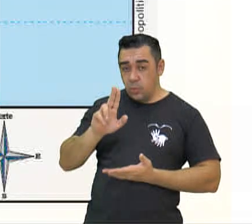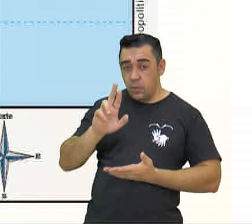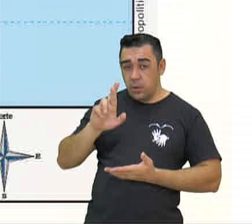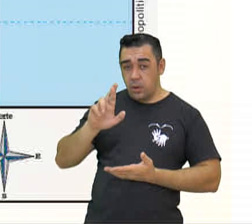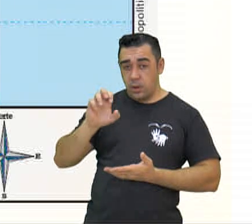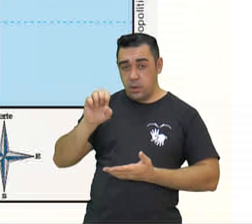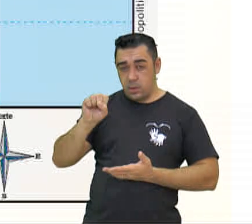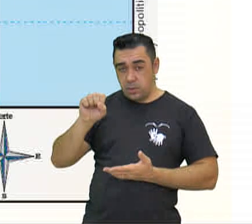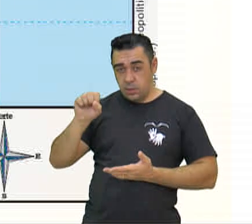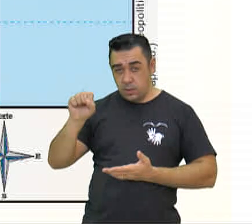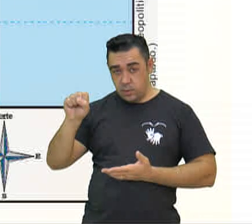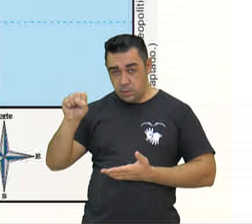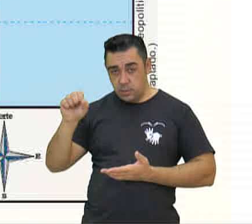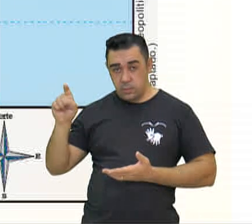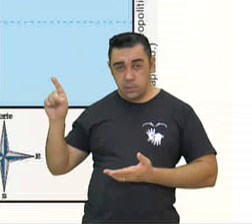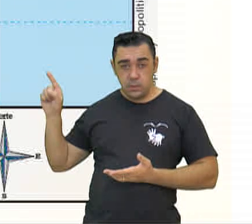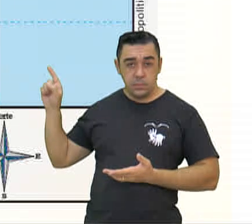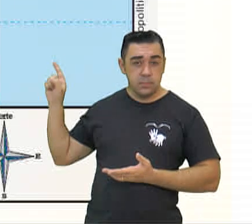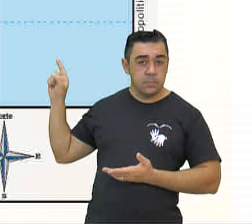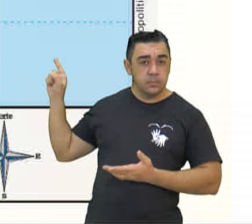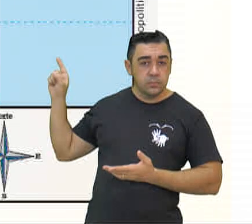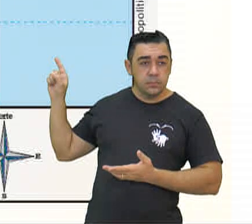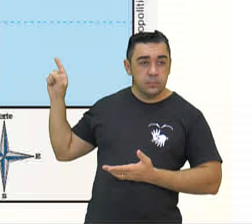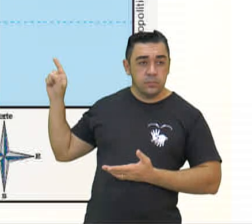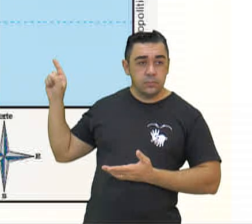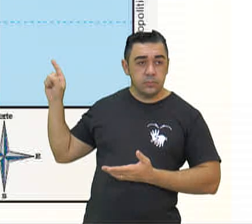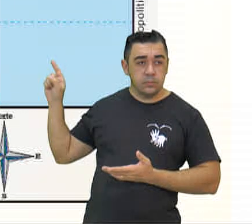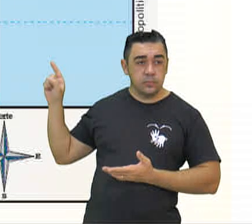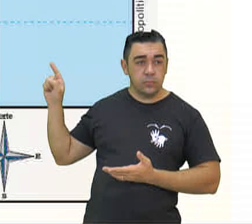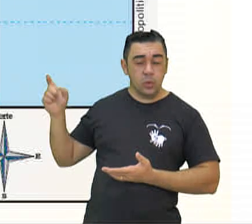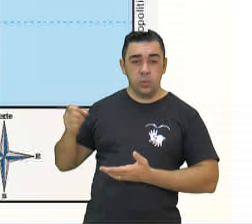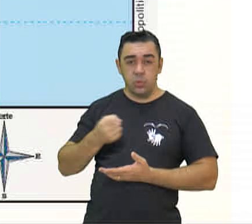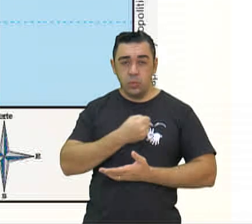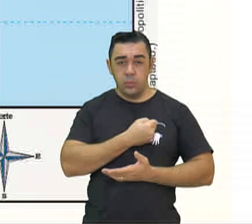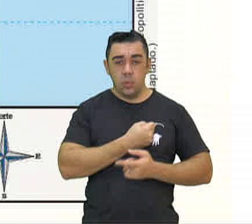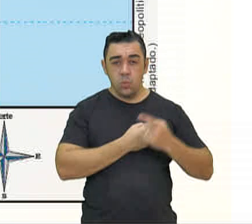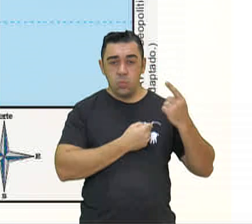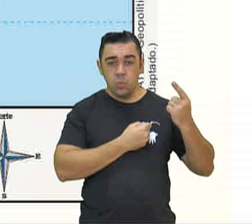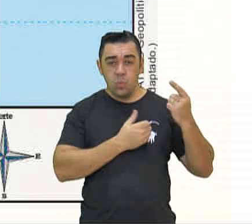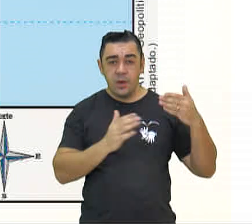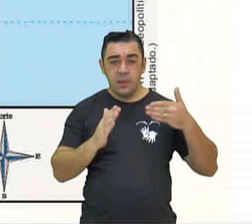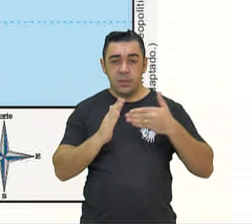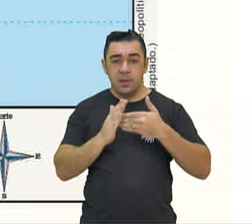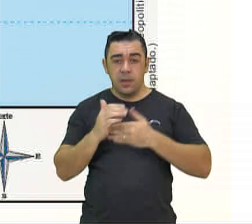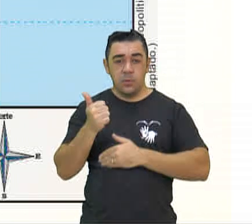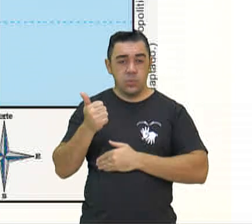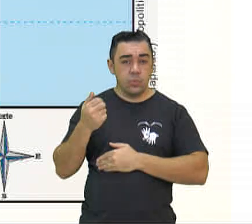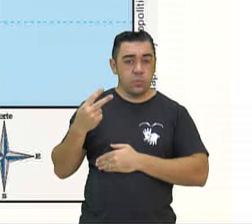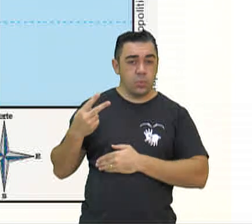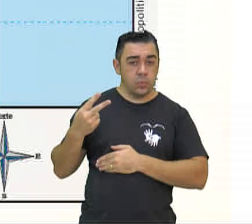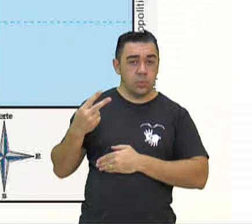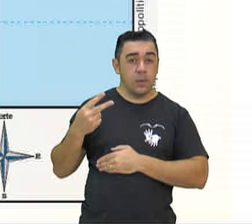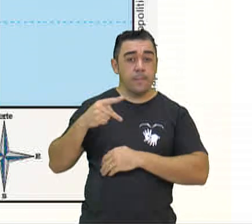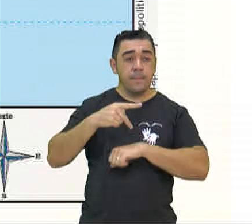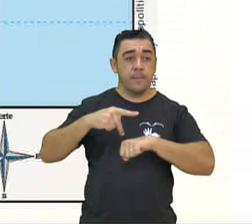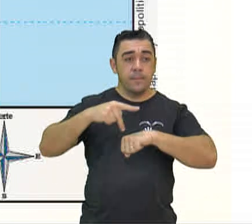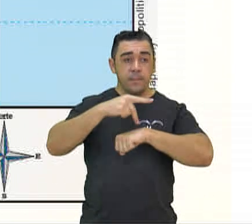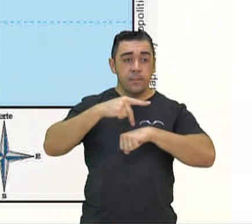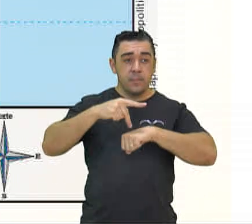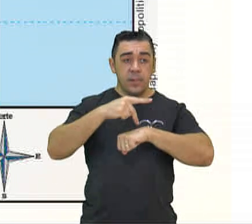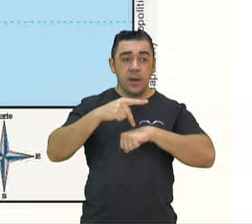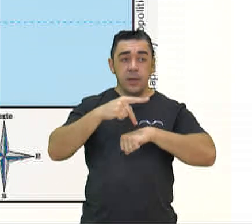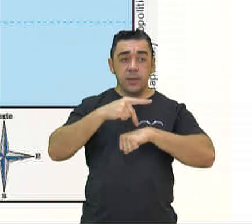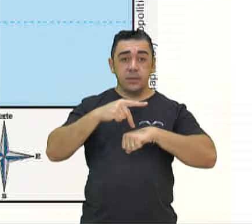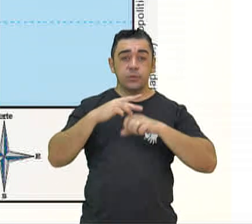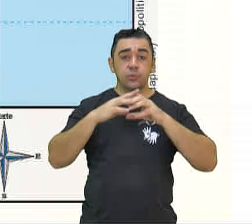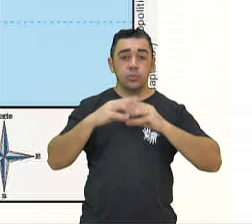Socialistas Soviéticas. Cada um dos números aqui, ó, do 1 ao 12, são países que